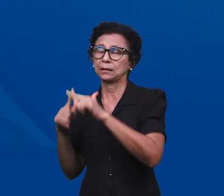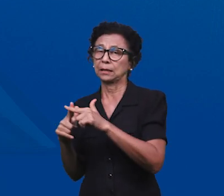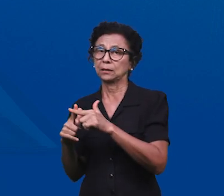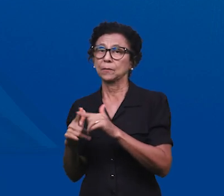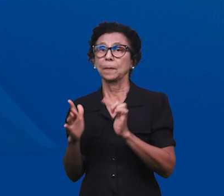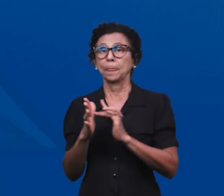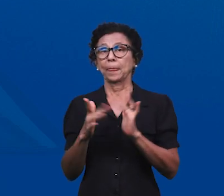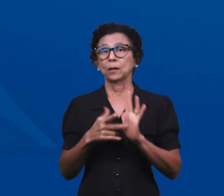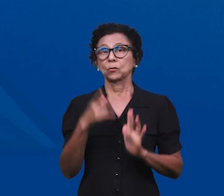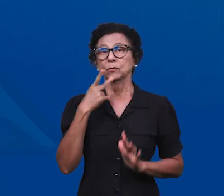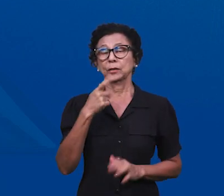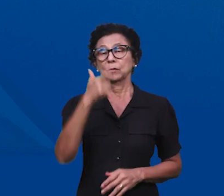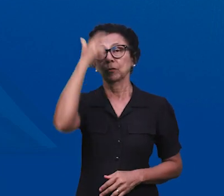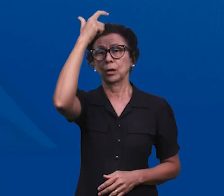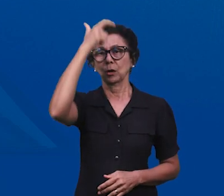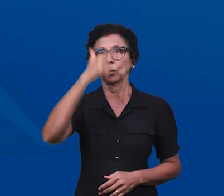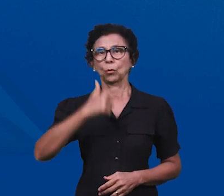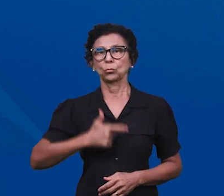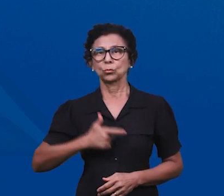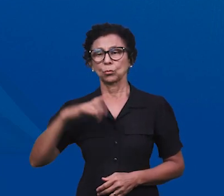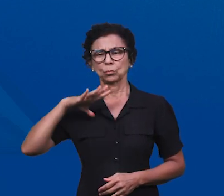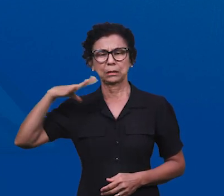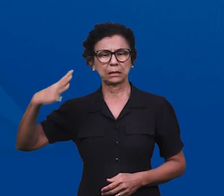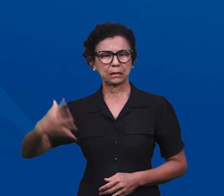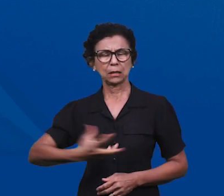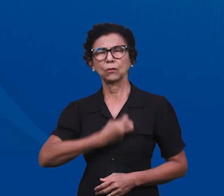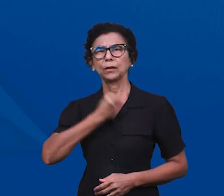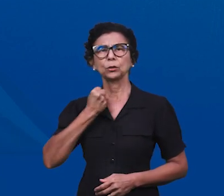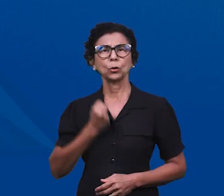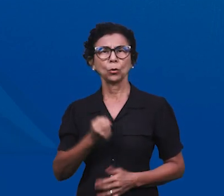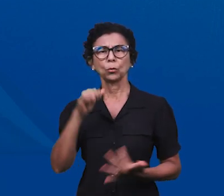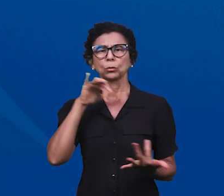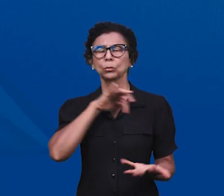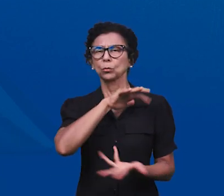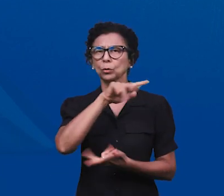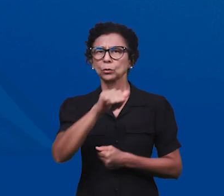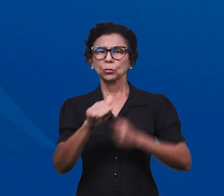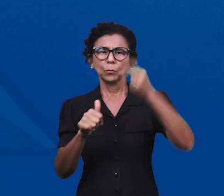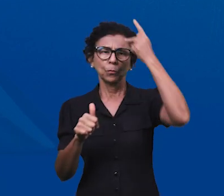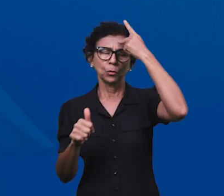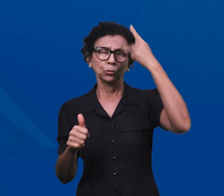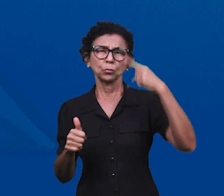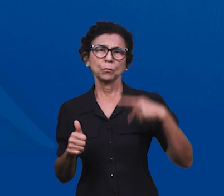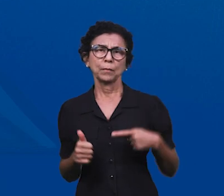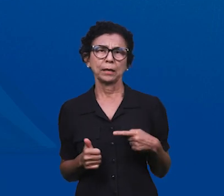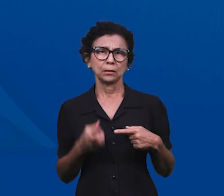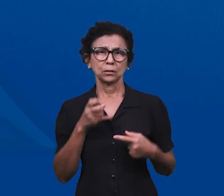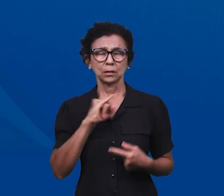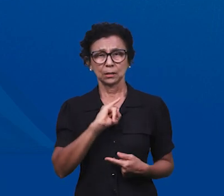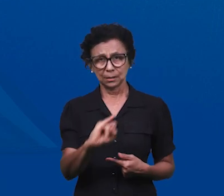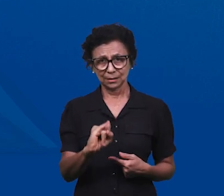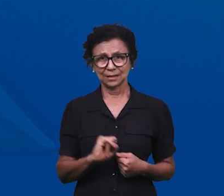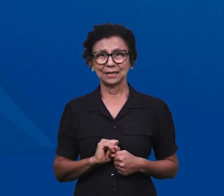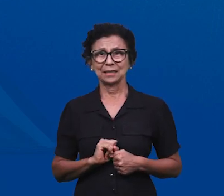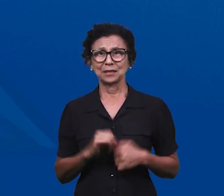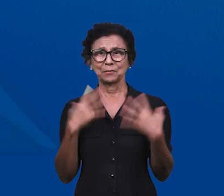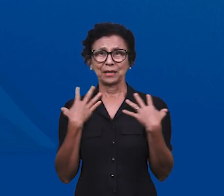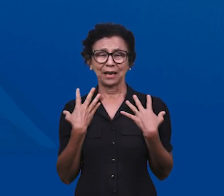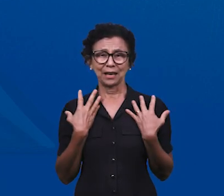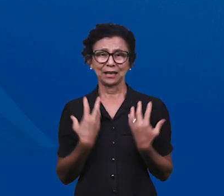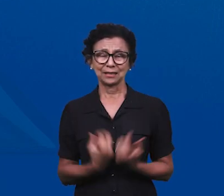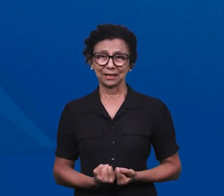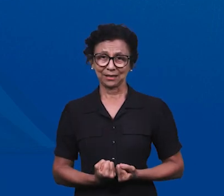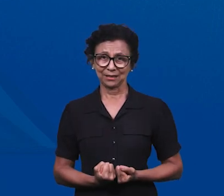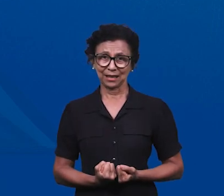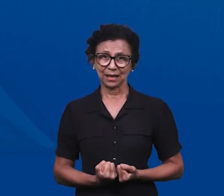mesmo disse: eu sou a luz do mundo. Quem me segue não andará em trevas, mas terá